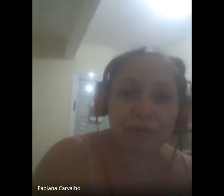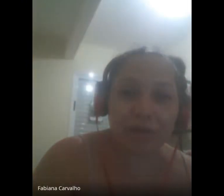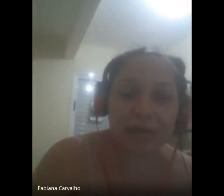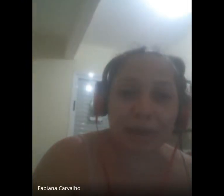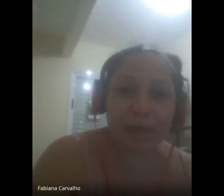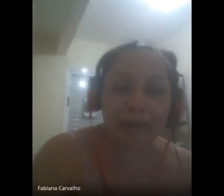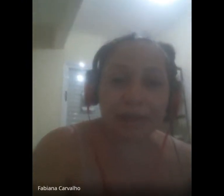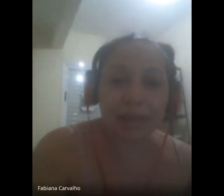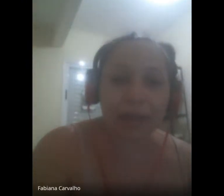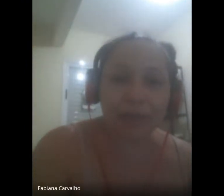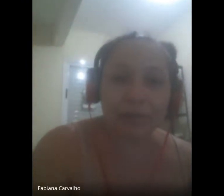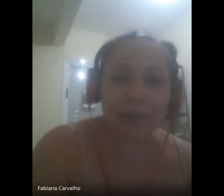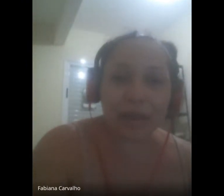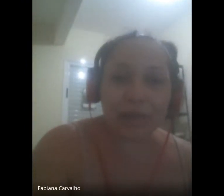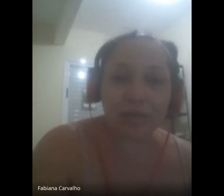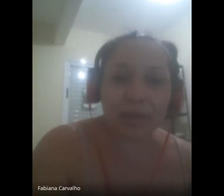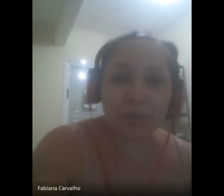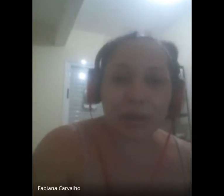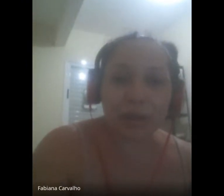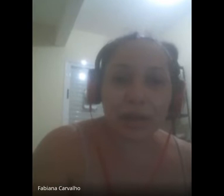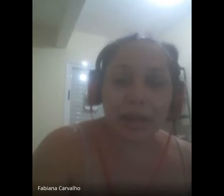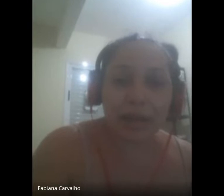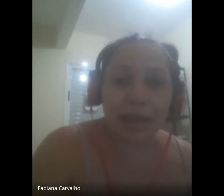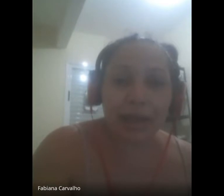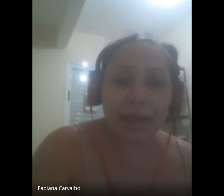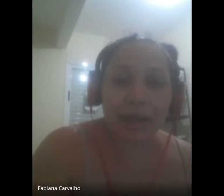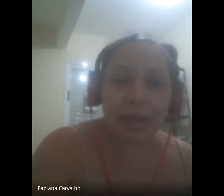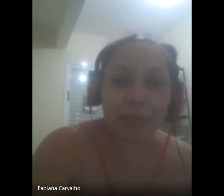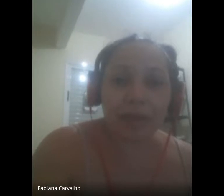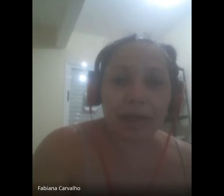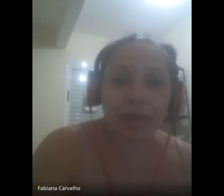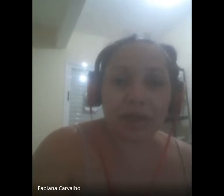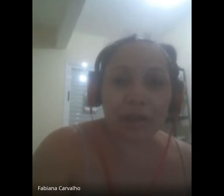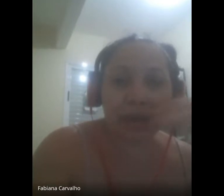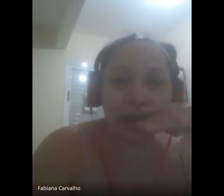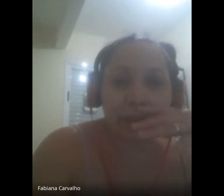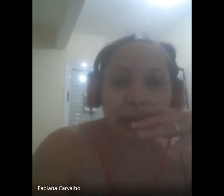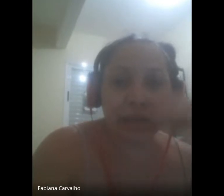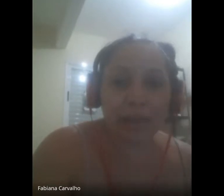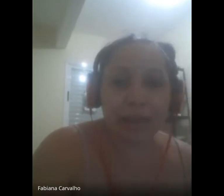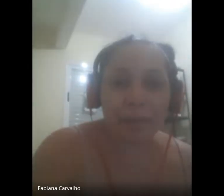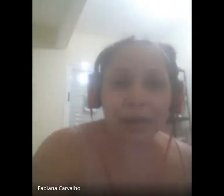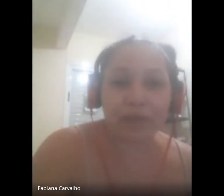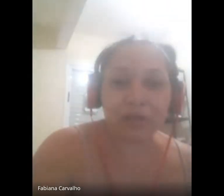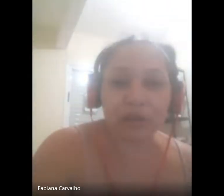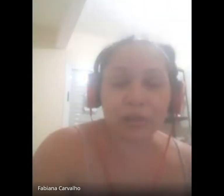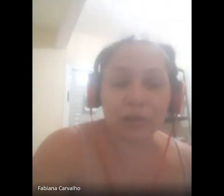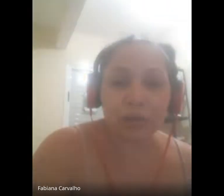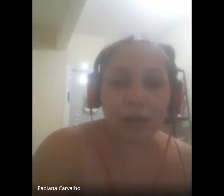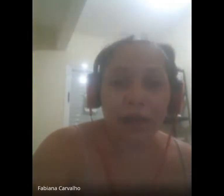Aparecida, vocês aprendem a língua de sinais ou é uma... porque eu vi que é bilíngue, né? E